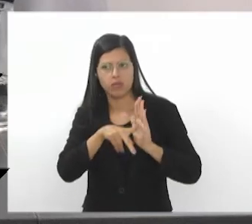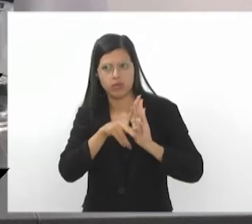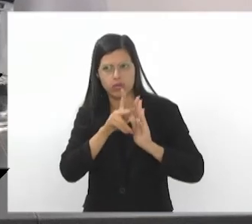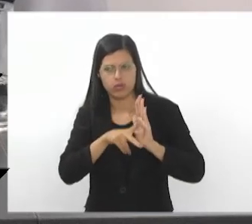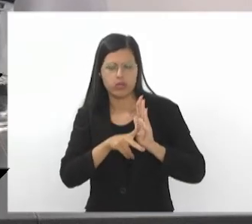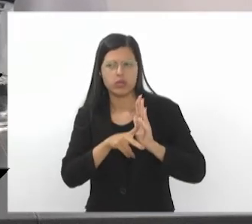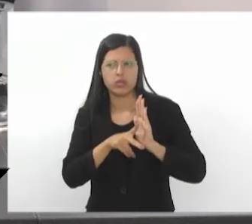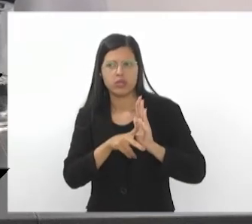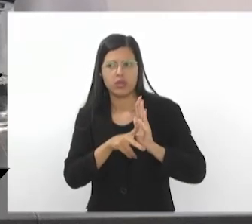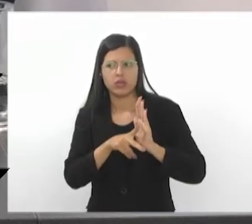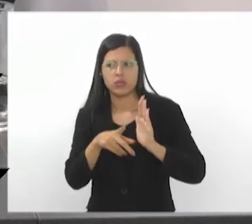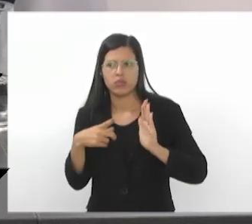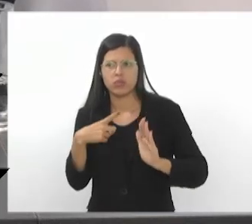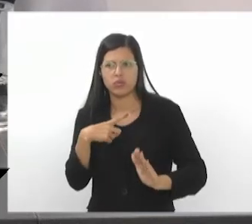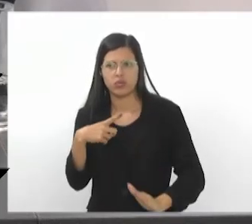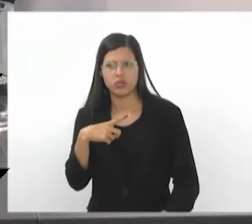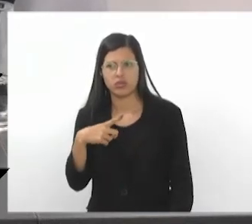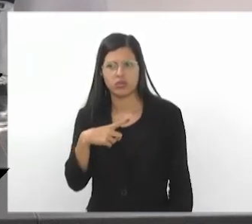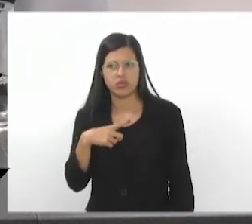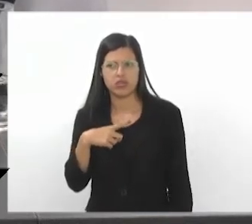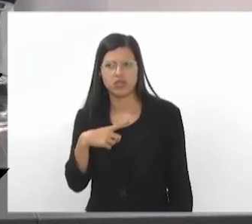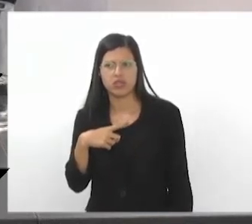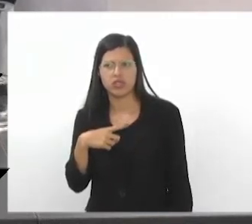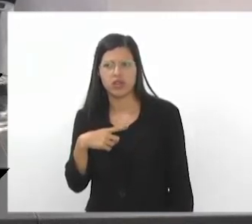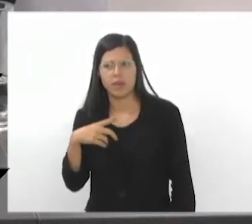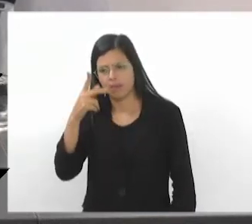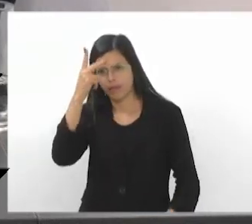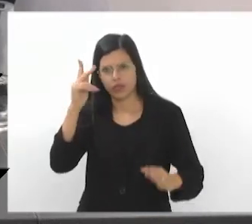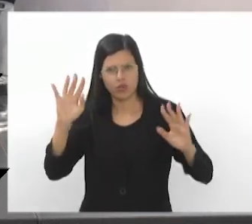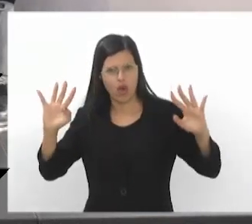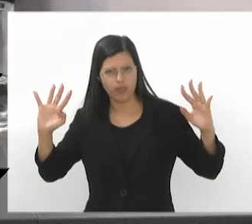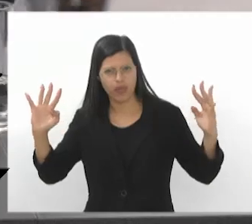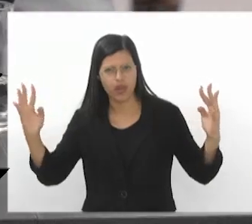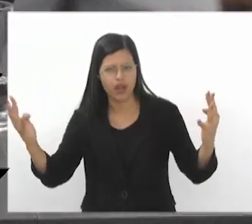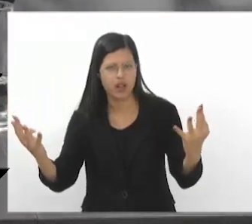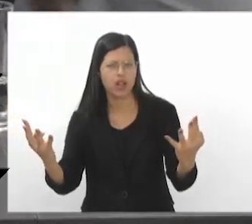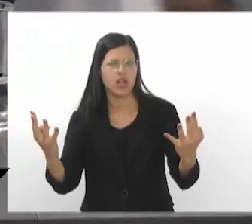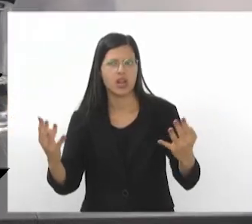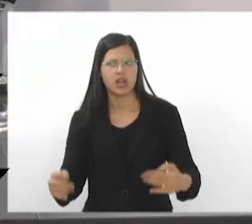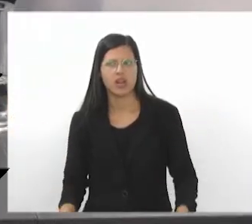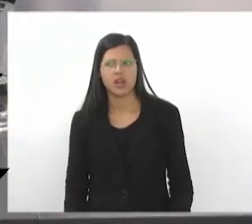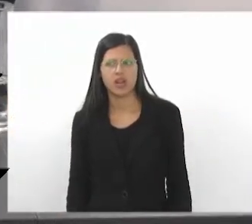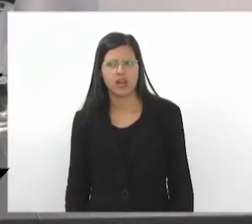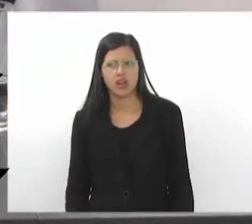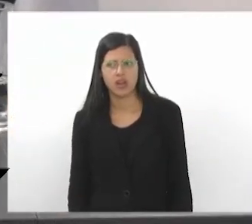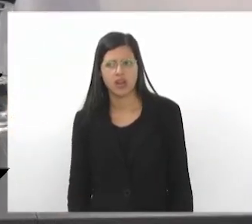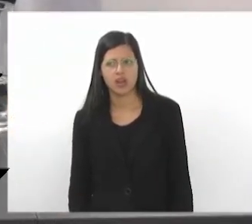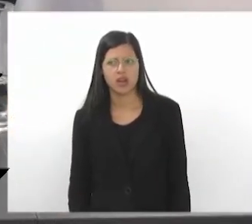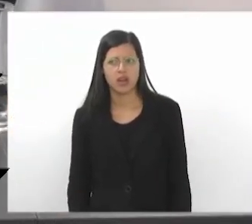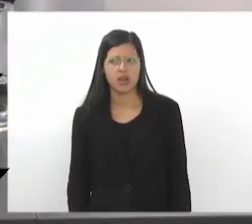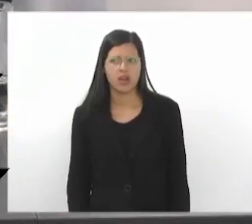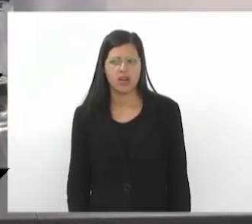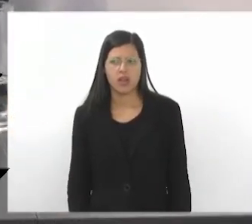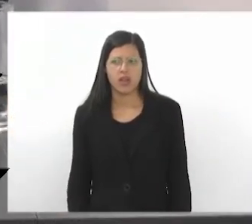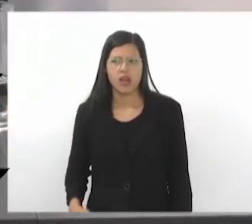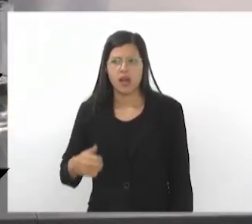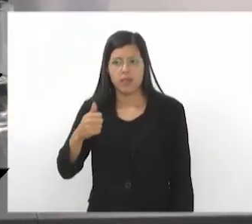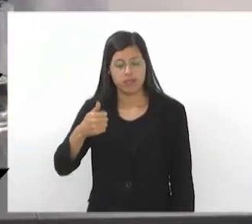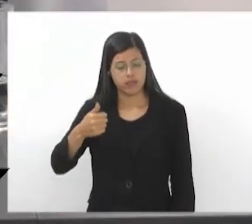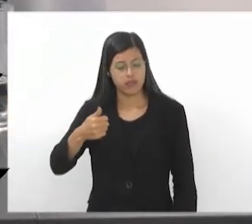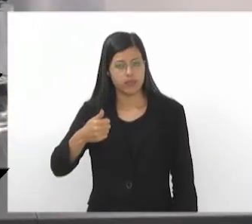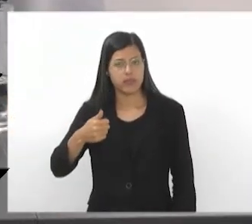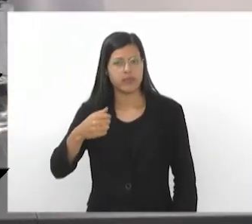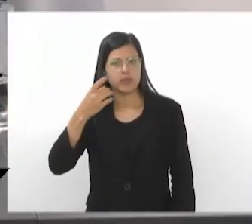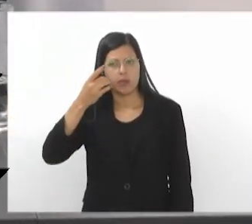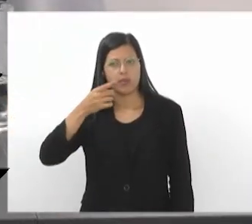de muita... Tinham presença nas galerias e tudo mais. Mas, na Mas verdade, sem tem várias adentrar a leis das discussão... doulas. A primeira, inclusive, que o deputado Luiz